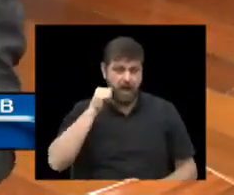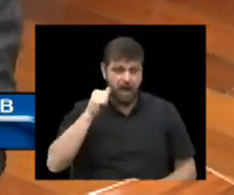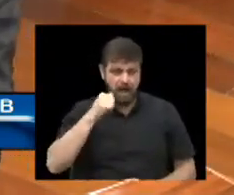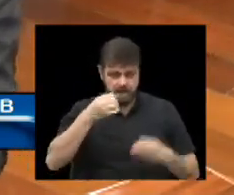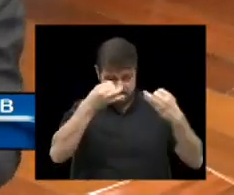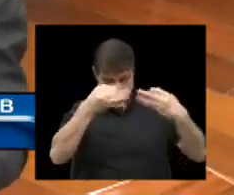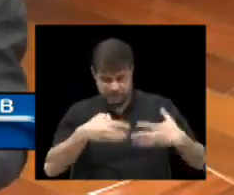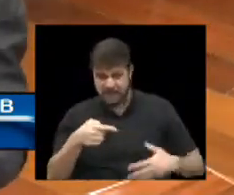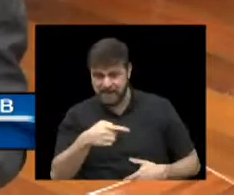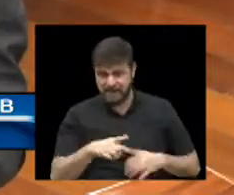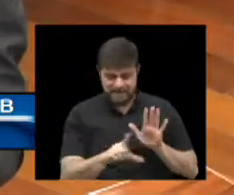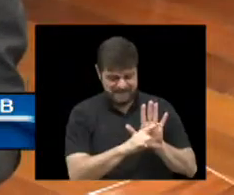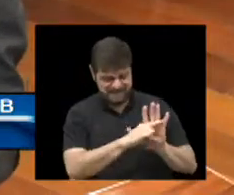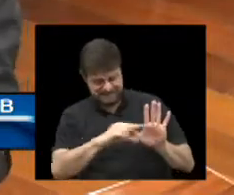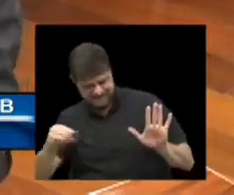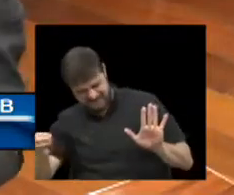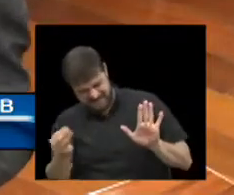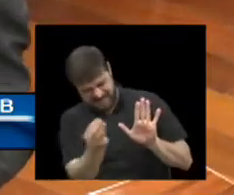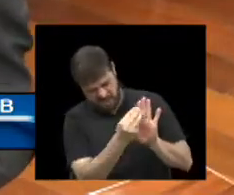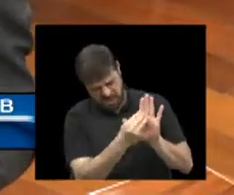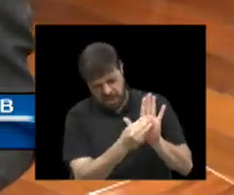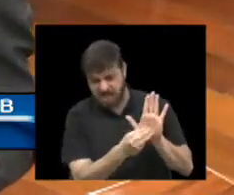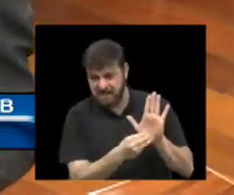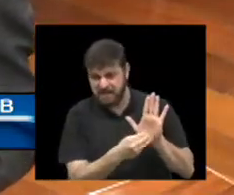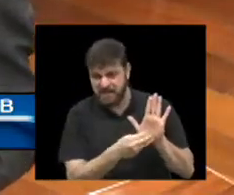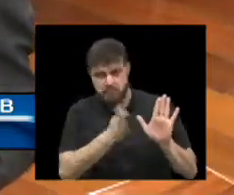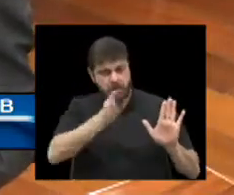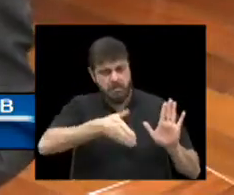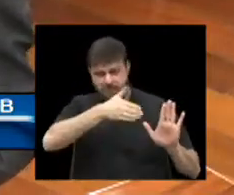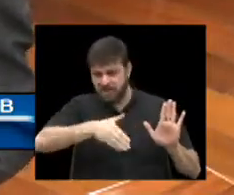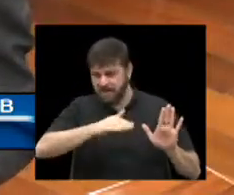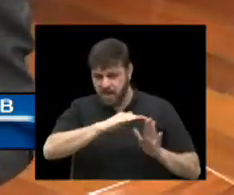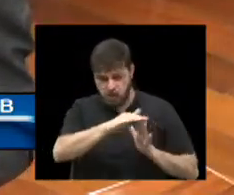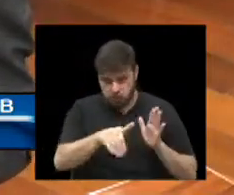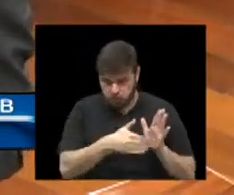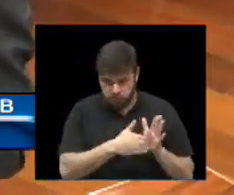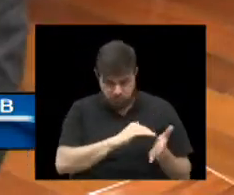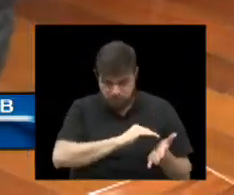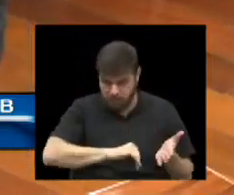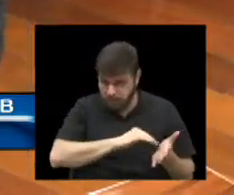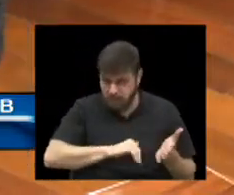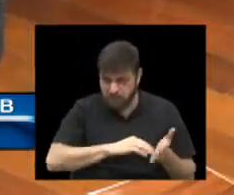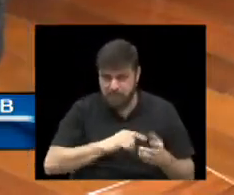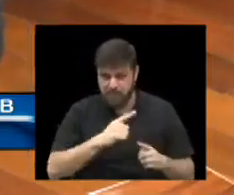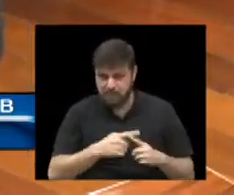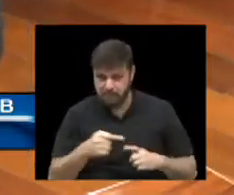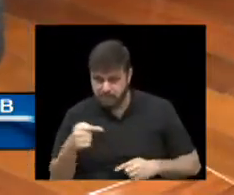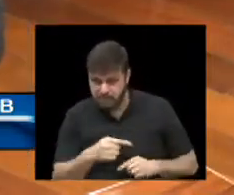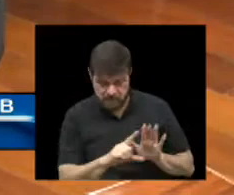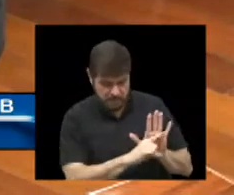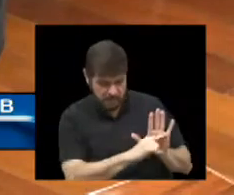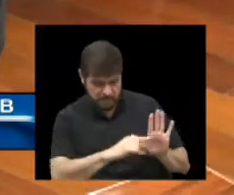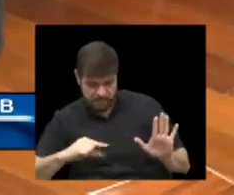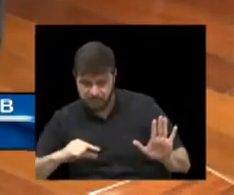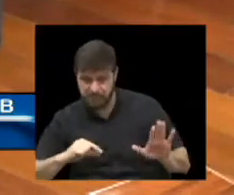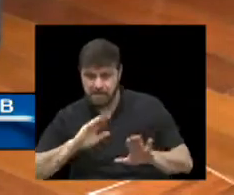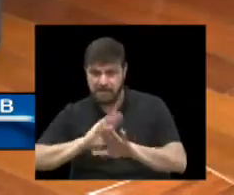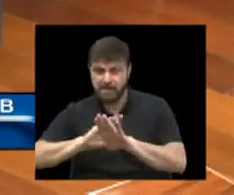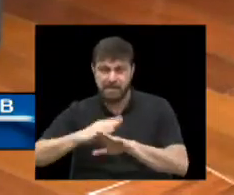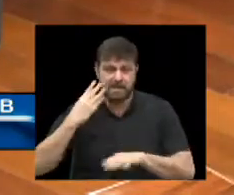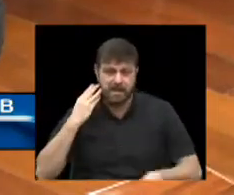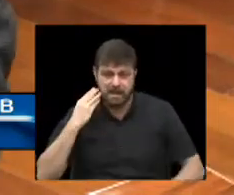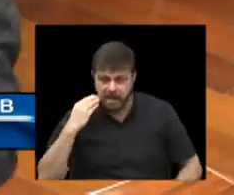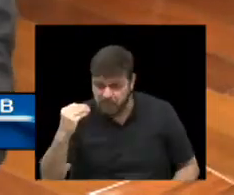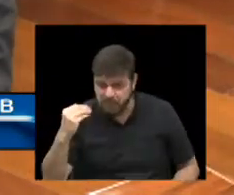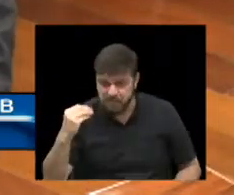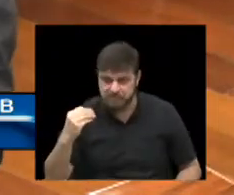que ela apresenta um número de emendas e todas elas foram rejeitadas pela comissão, é porque as emendas da vereadora Mariana eram